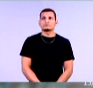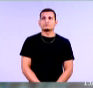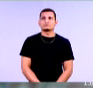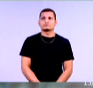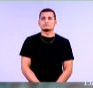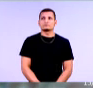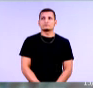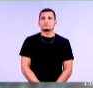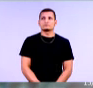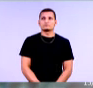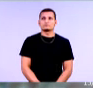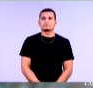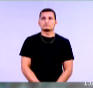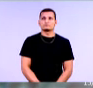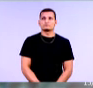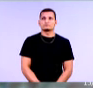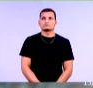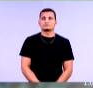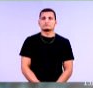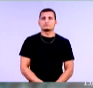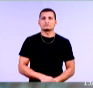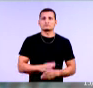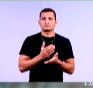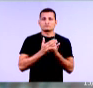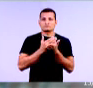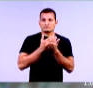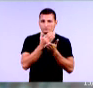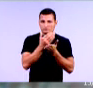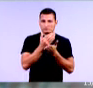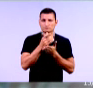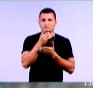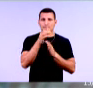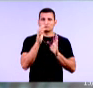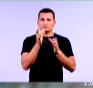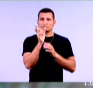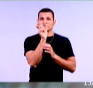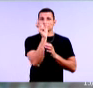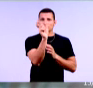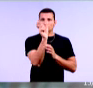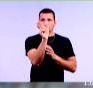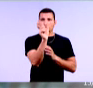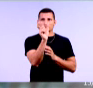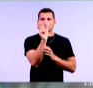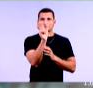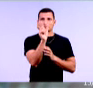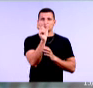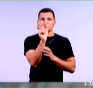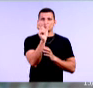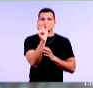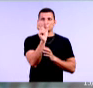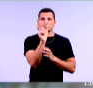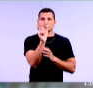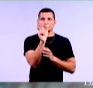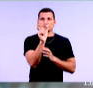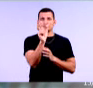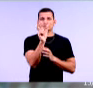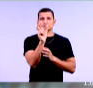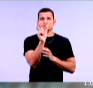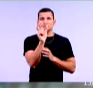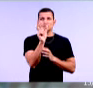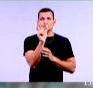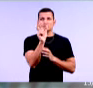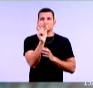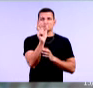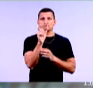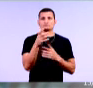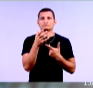Bem, e a partir do momento que você define as classes em um ambiente de desenvolvimento orientado a objetos,